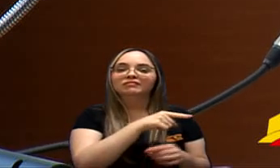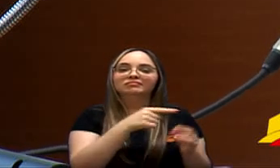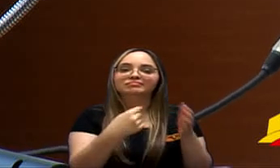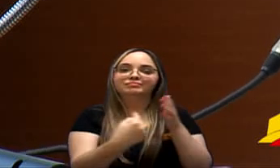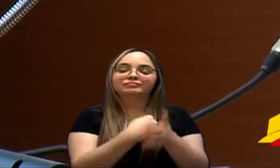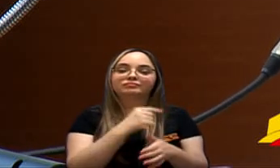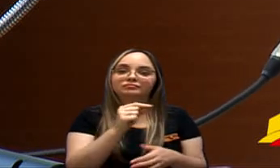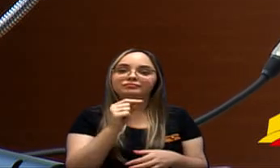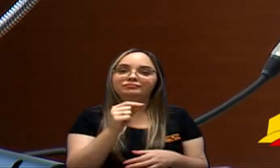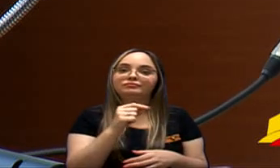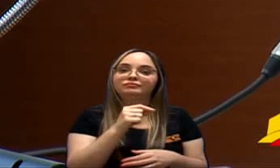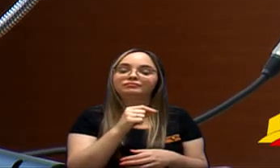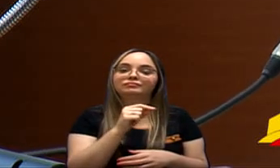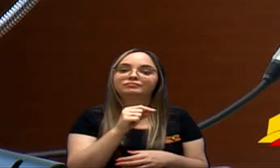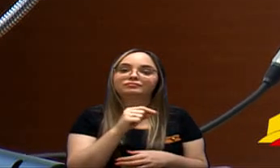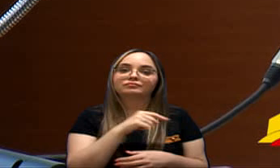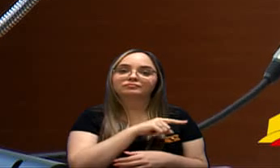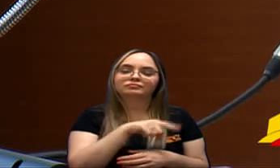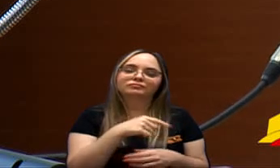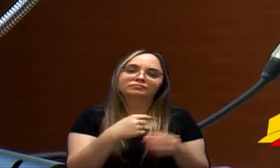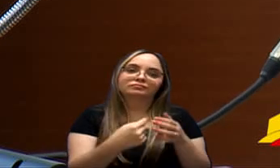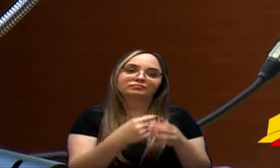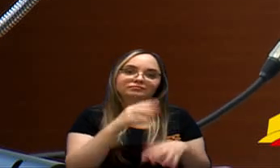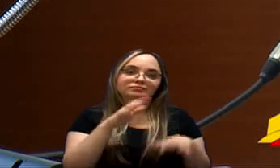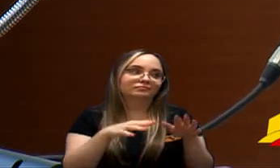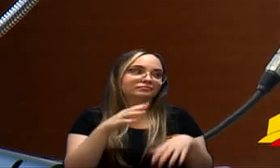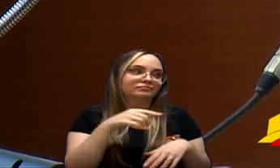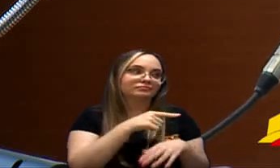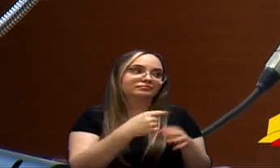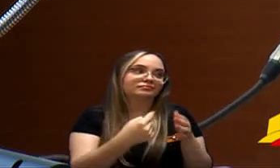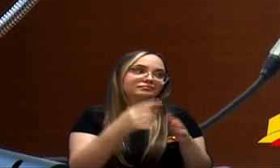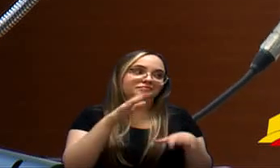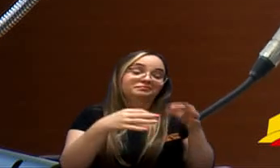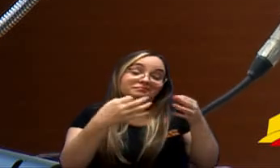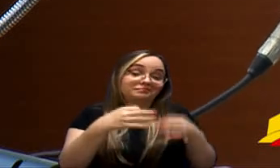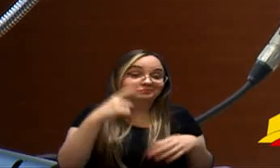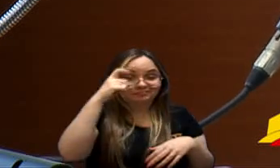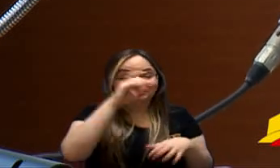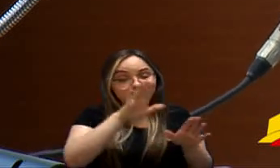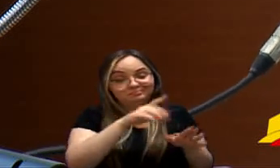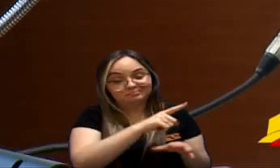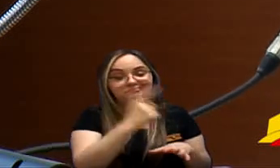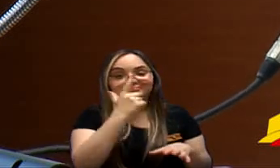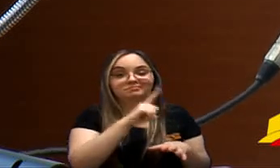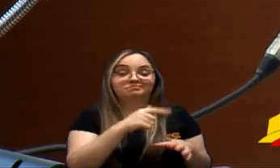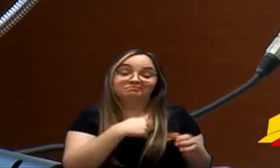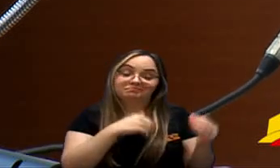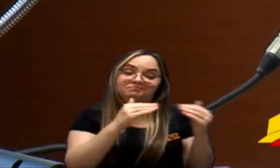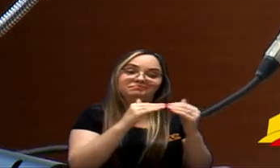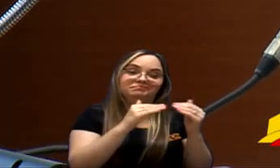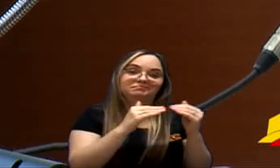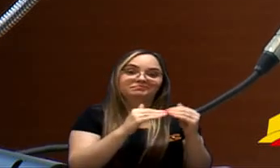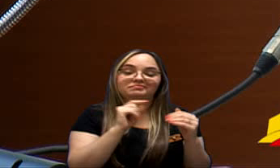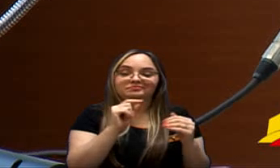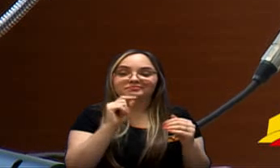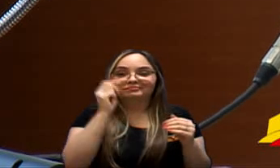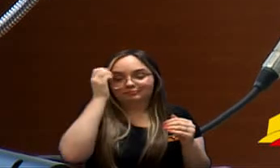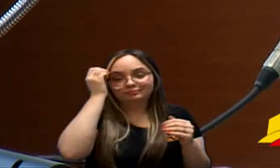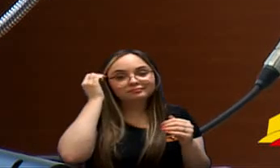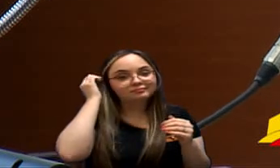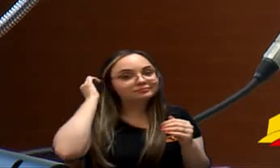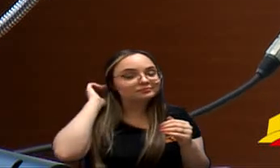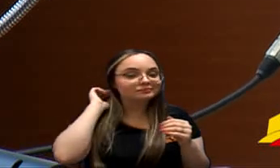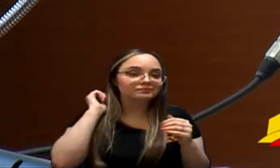questão aqui muito pertinente, uma das poucas que ela, né, que eu concordo com ela